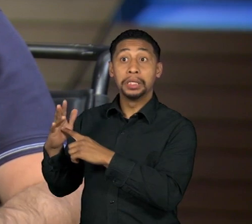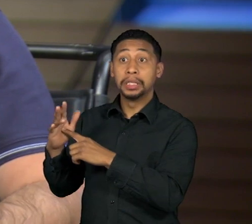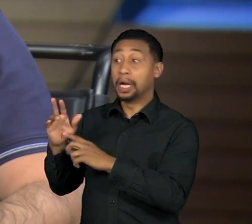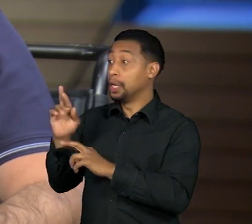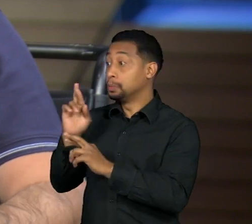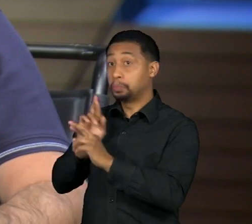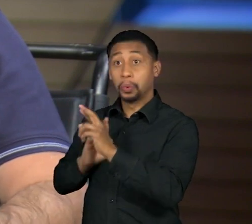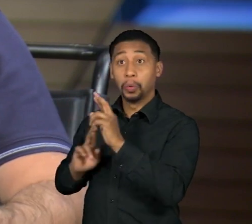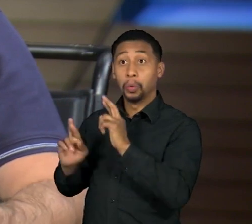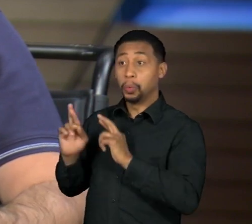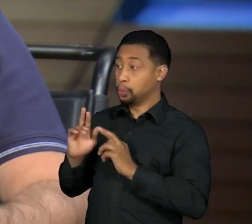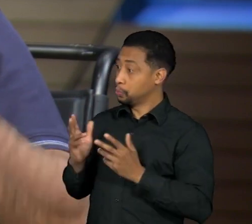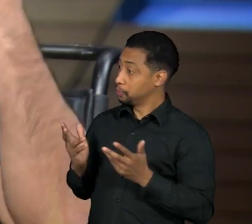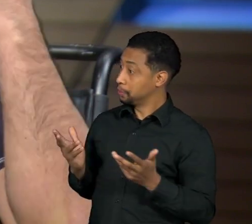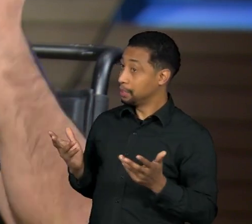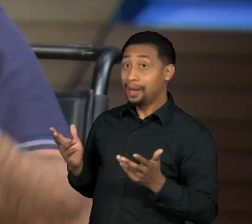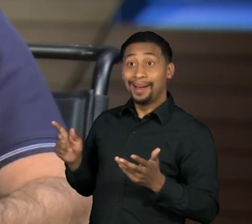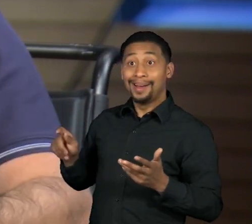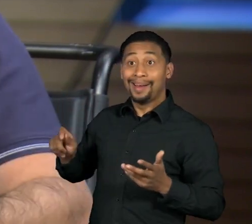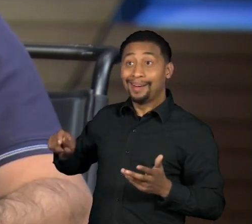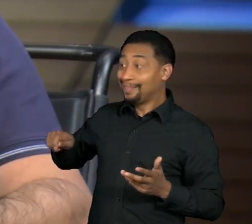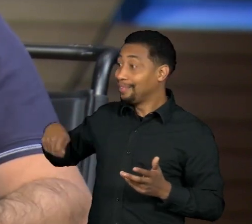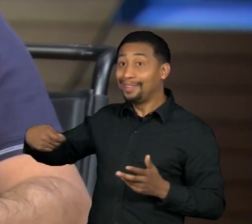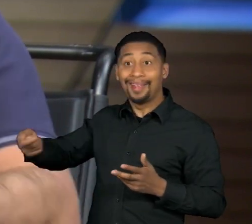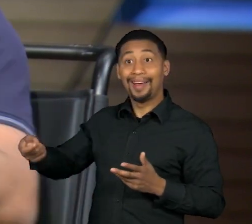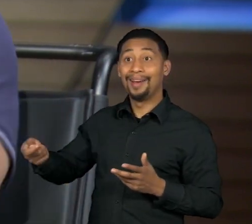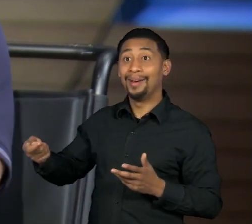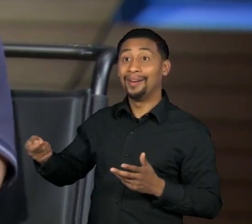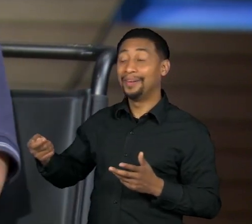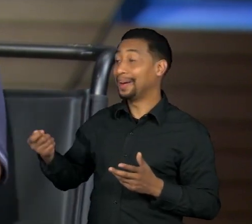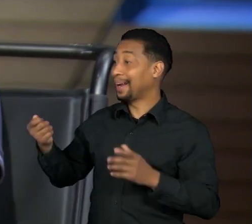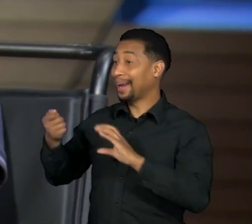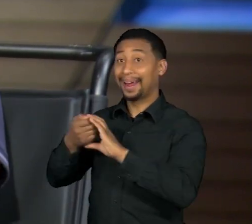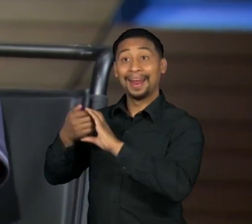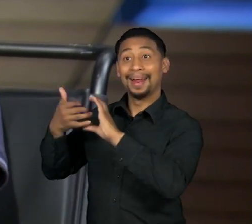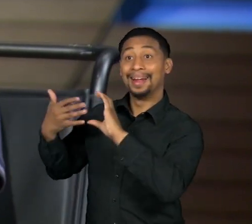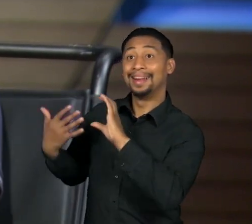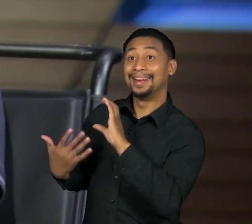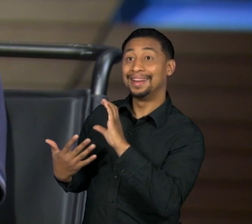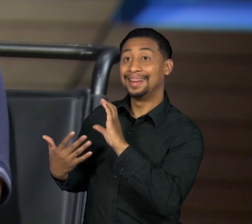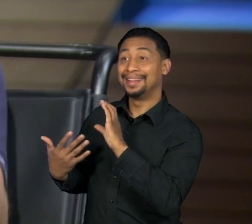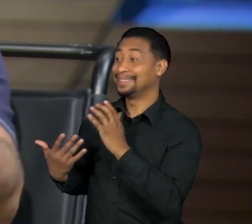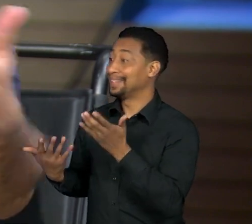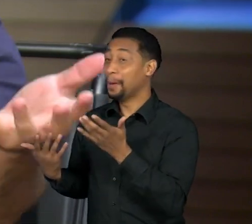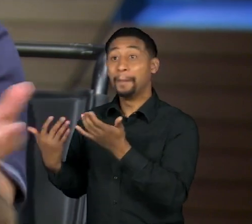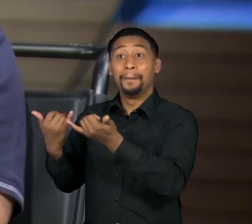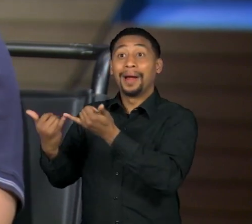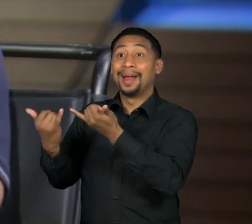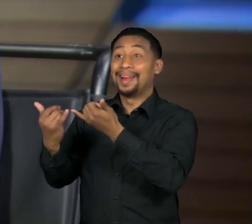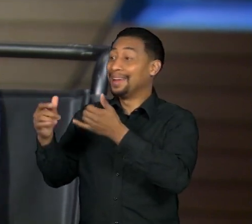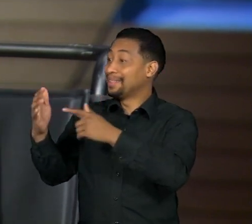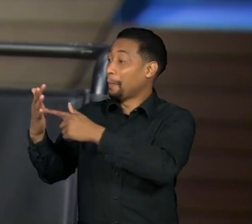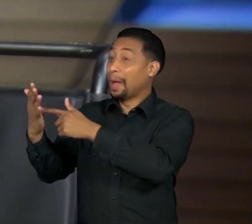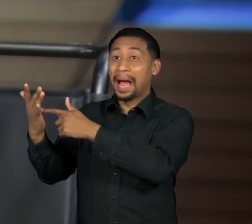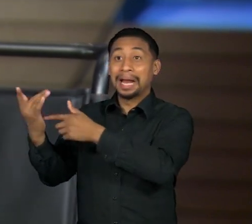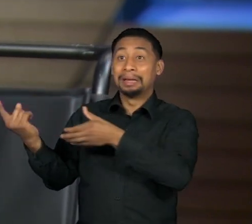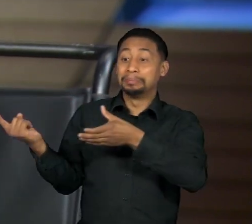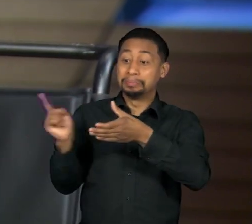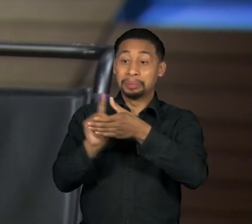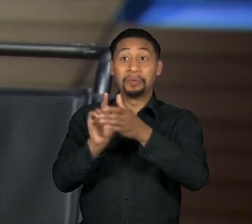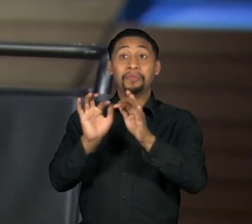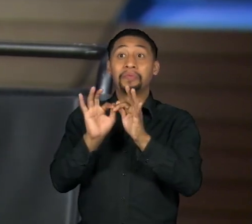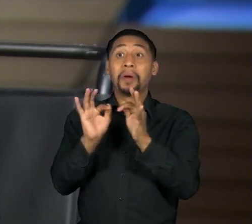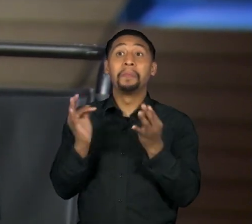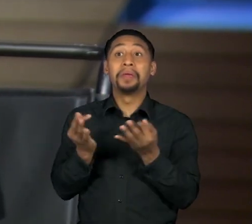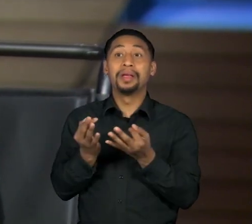ela características e adjetivos a qual ela não tem. E começa a tratar ela quase como um membro da família ou da equipe onde você conversa.